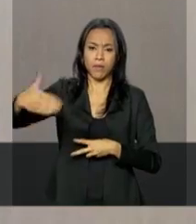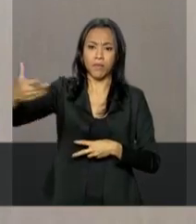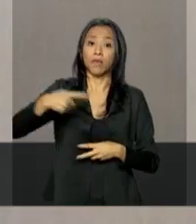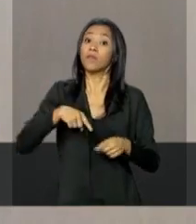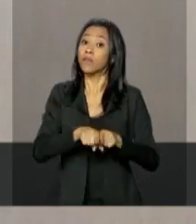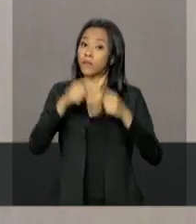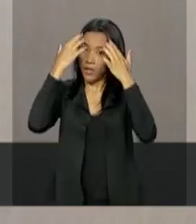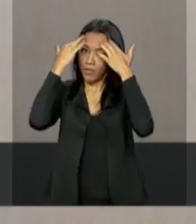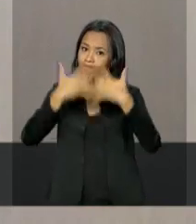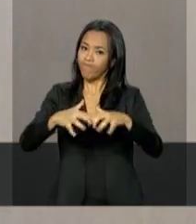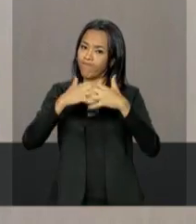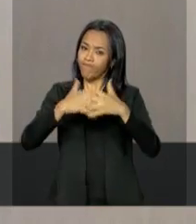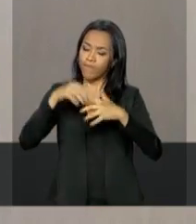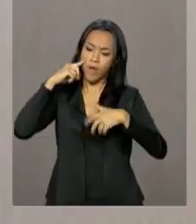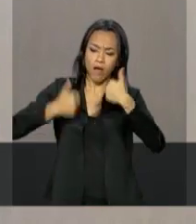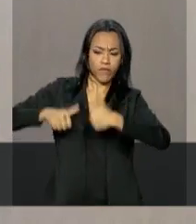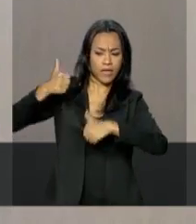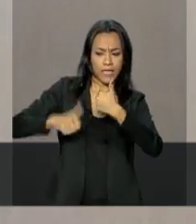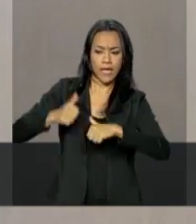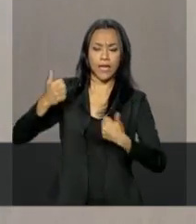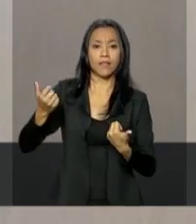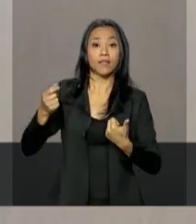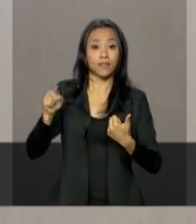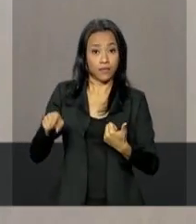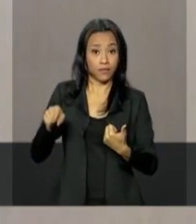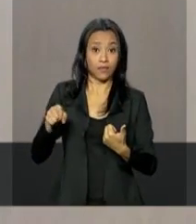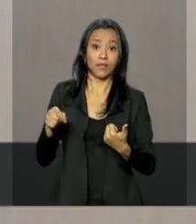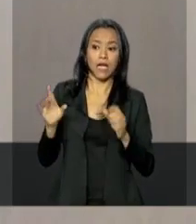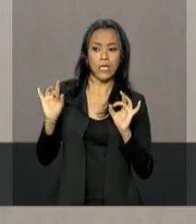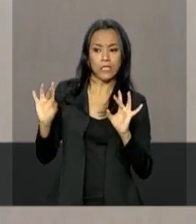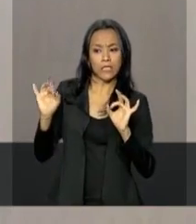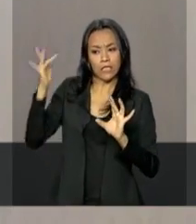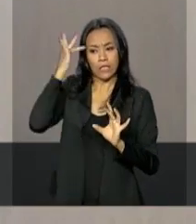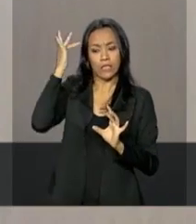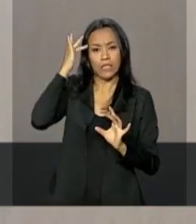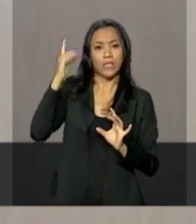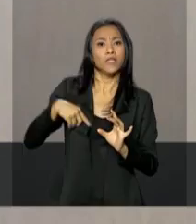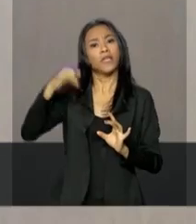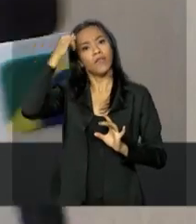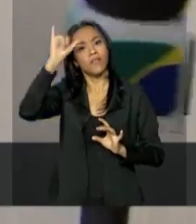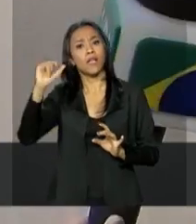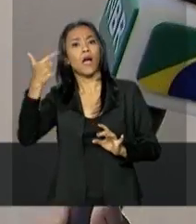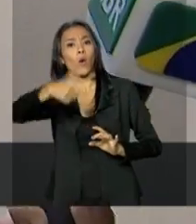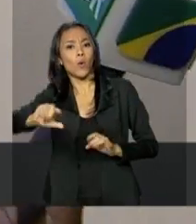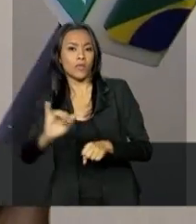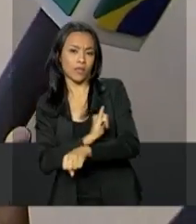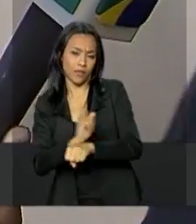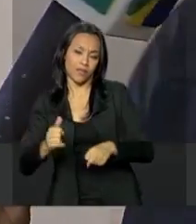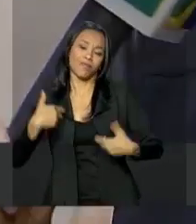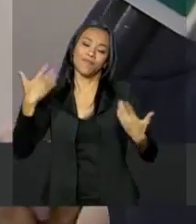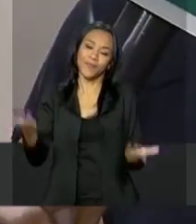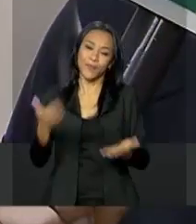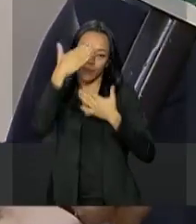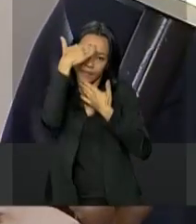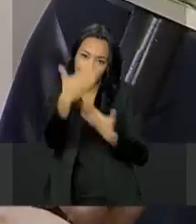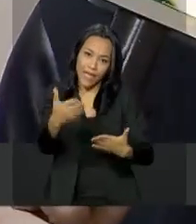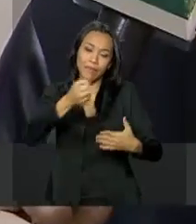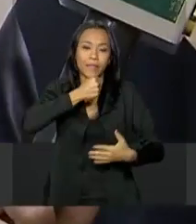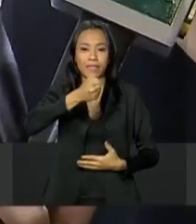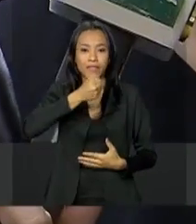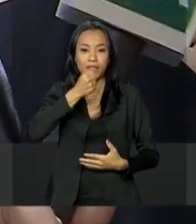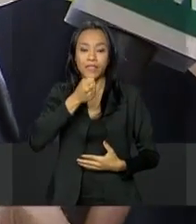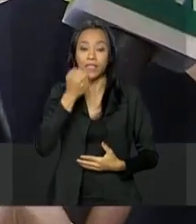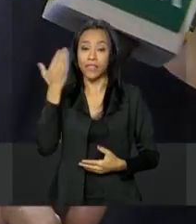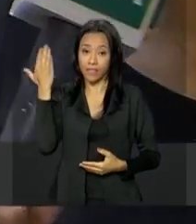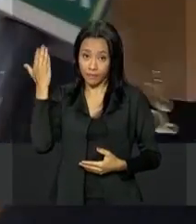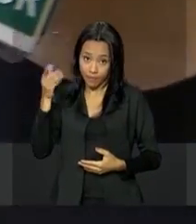análise qualitativa do que temos, principalmente envidar novas ações. Muito obrigada pela entrevista. Nós